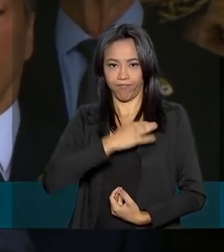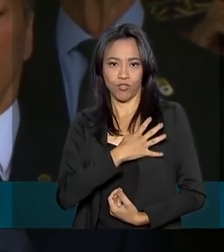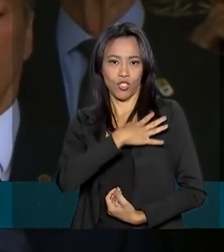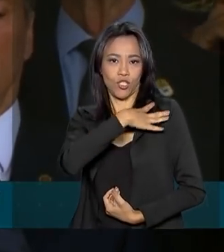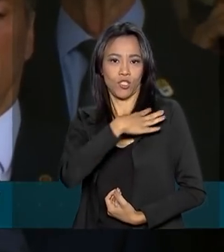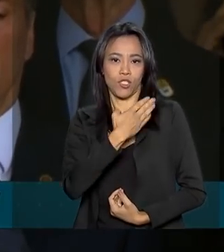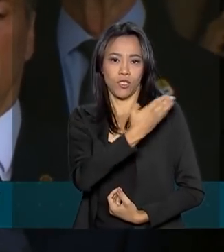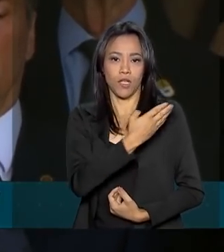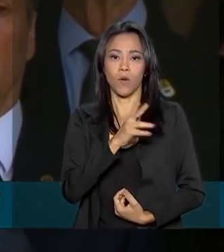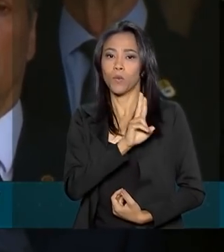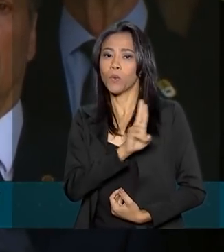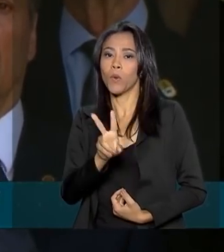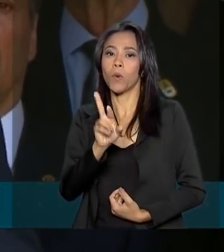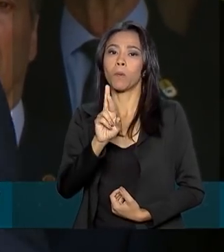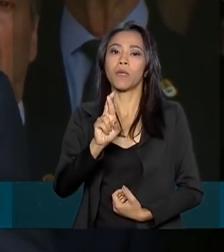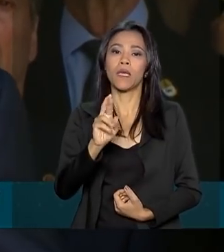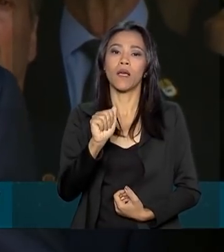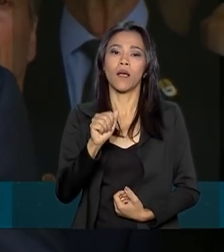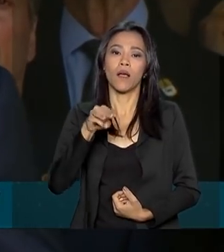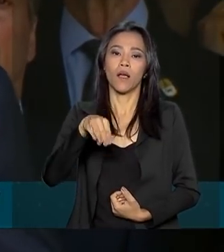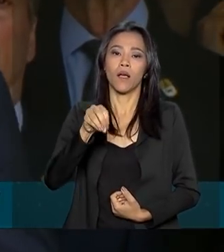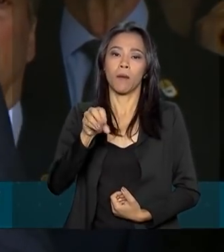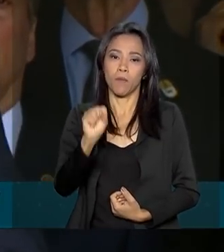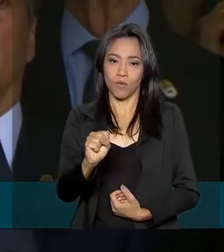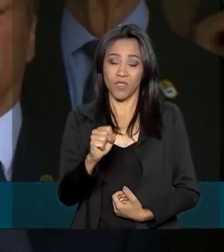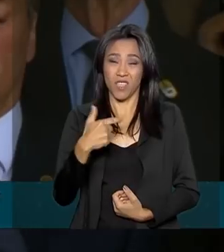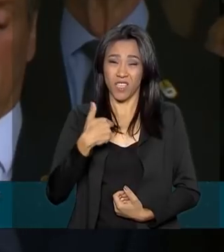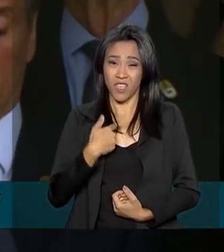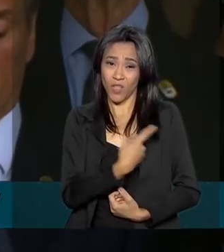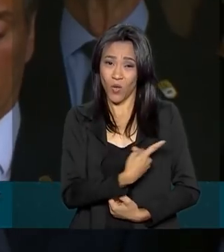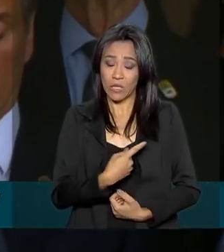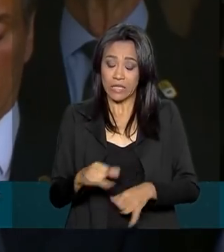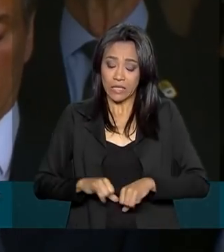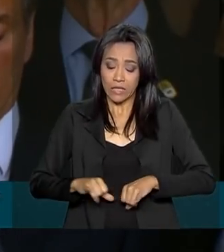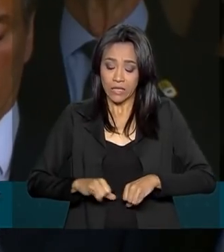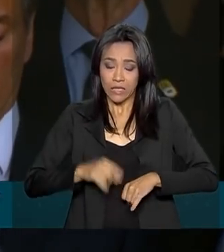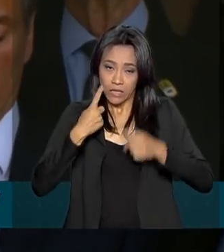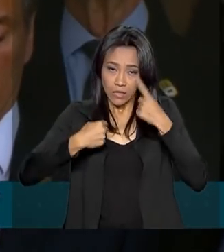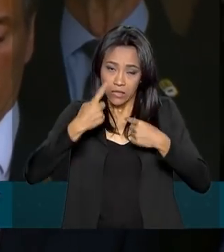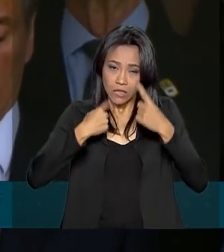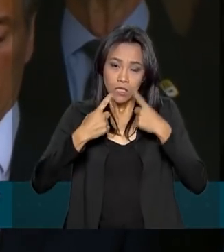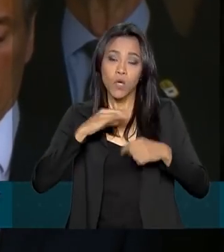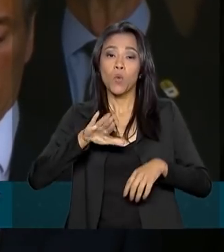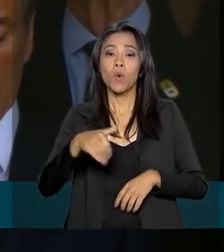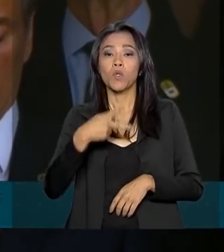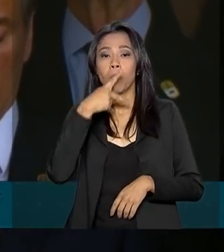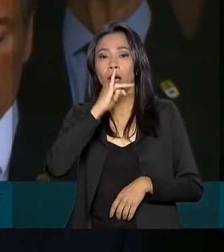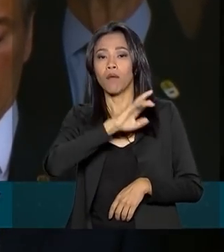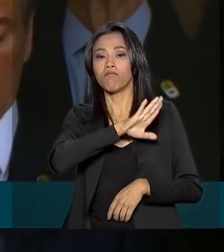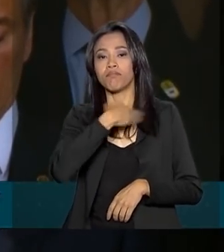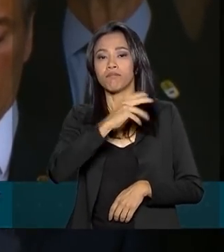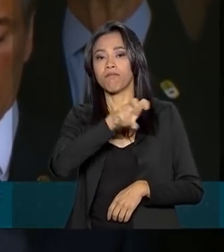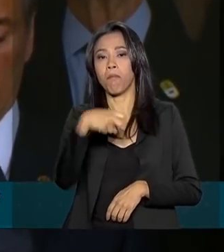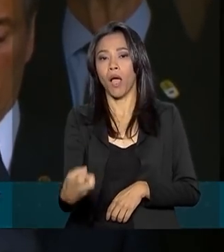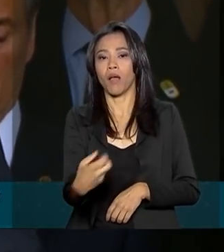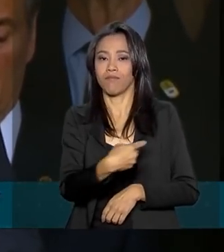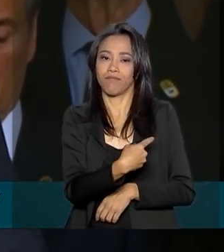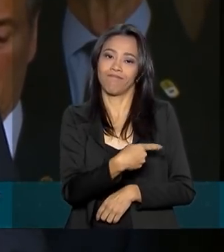sofri junto com ele, quando ele perdeu seu pai em Resende, quando ainda éramos